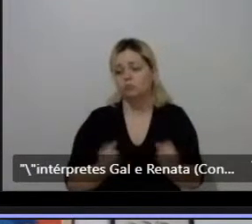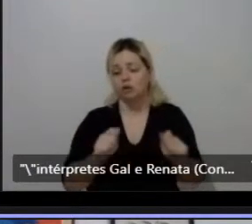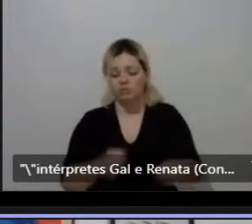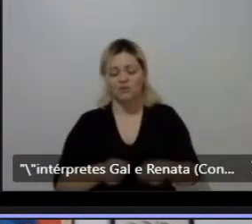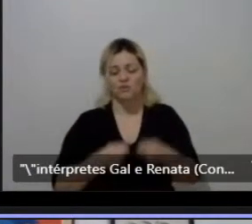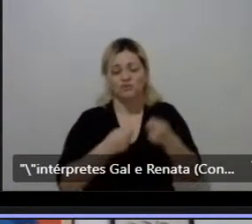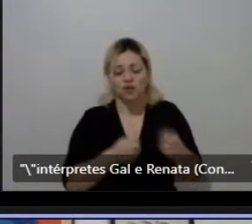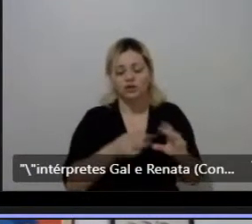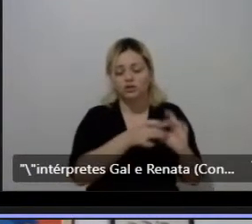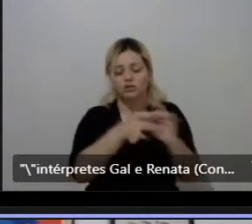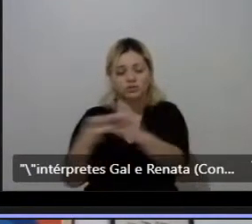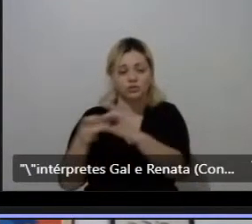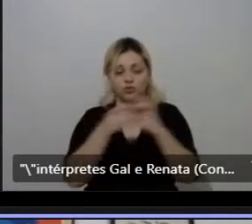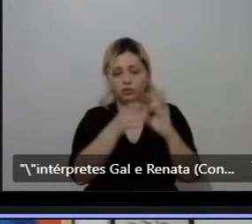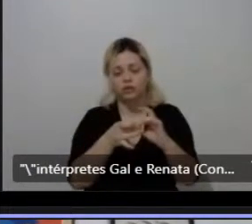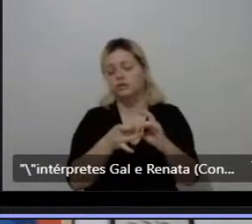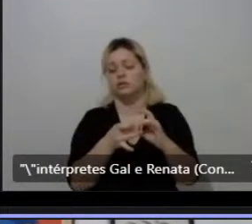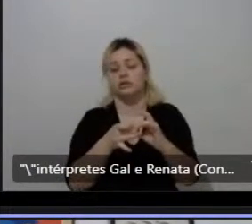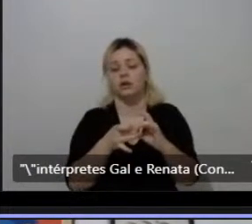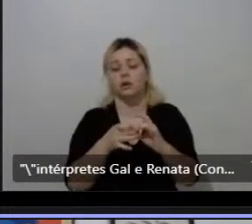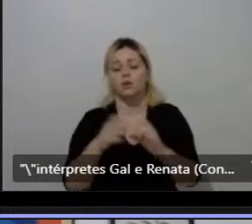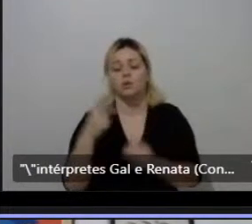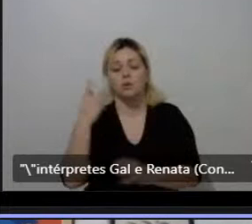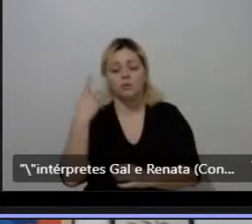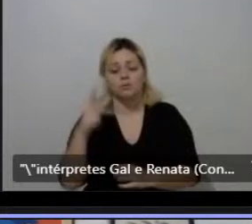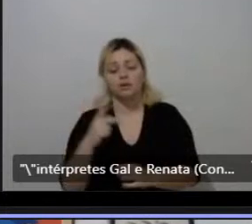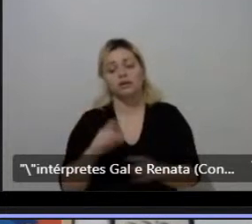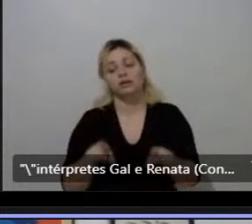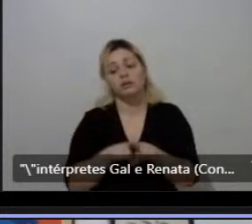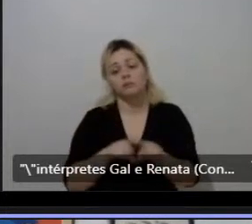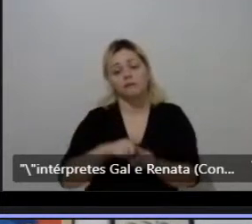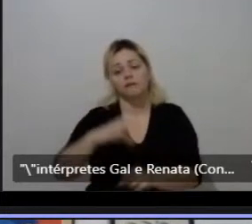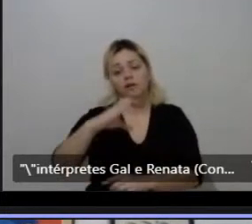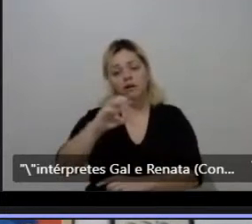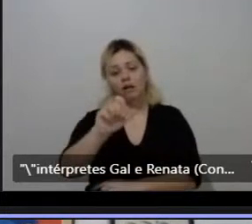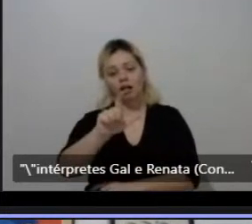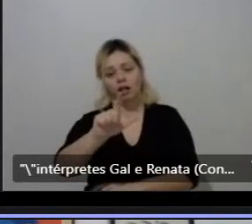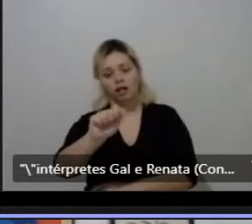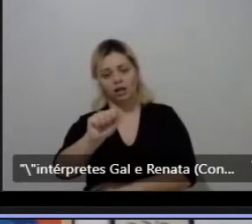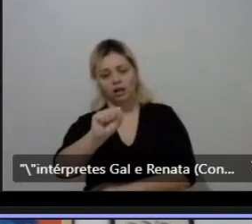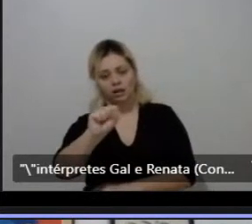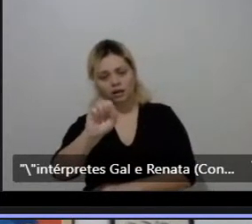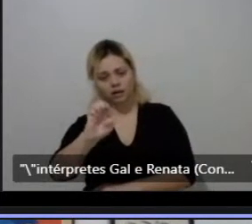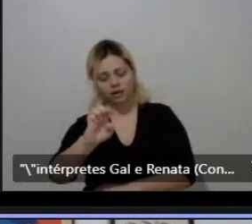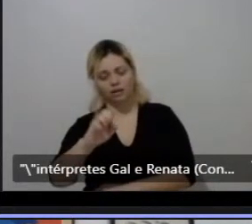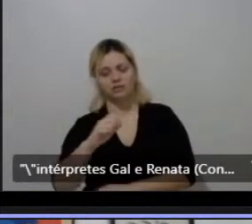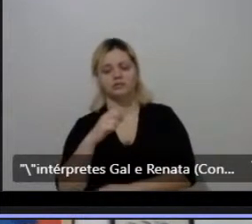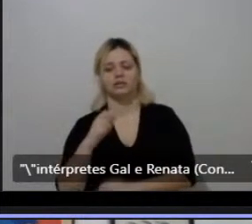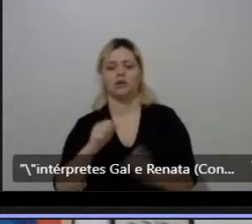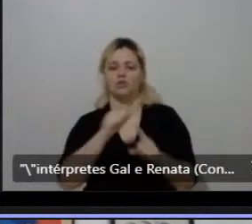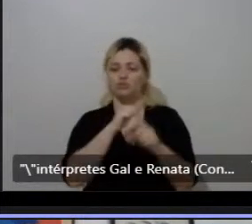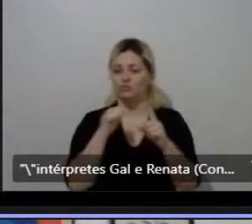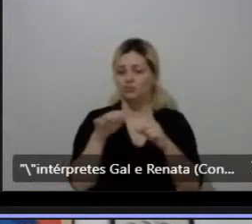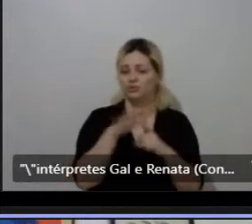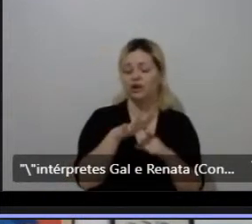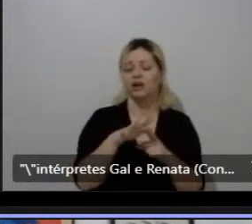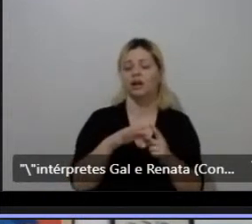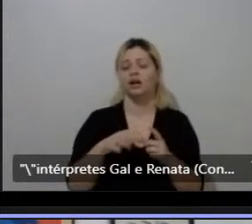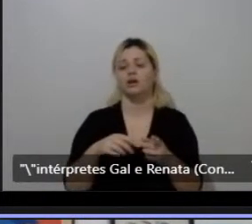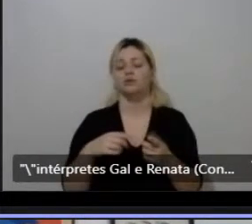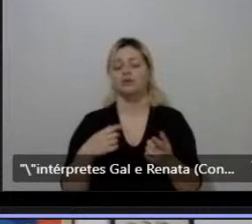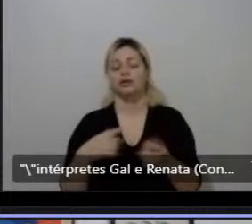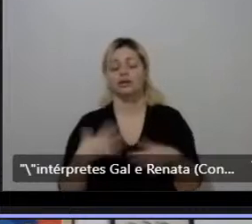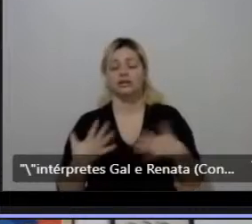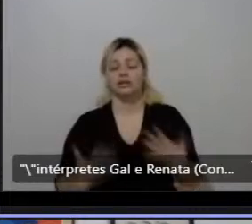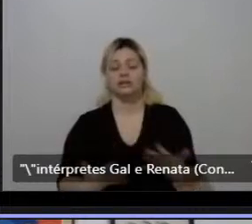ao empreendedorismo, desarticulando a luta de classes, muitas vezes, né, das experiências de resistência nas